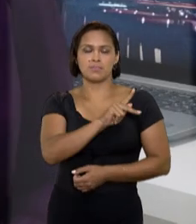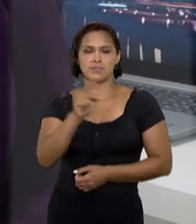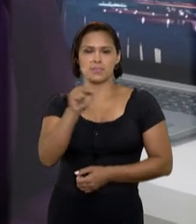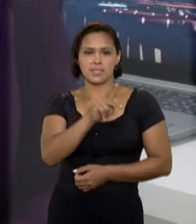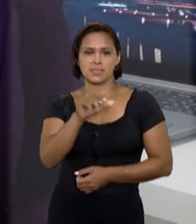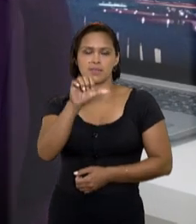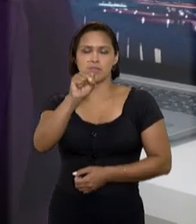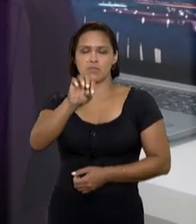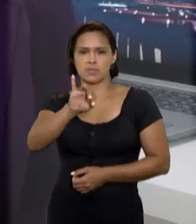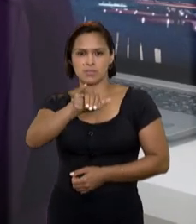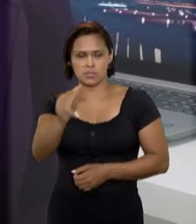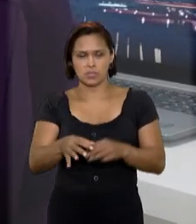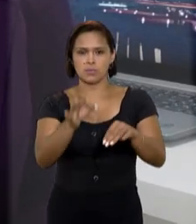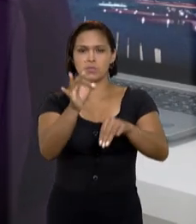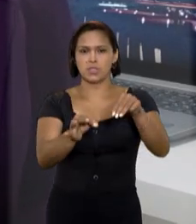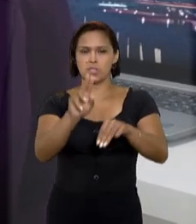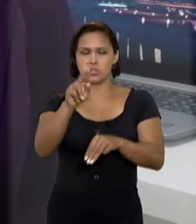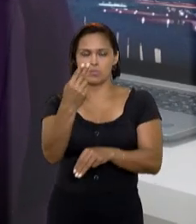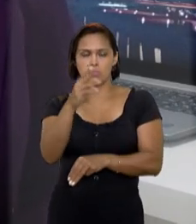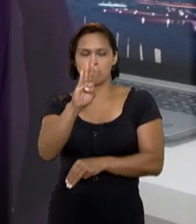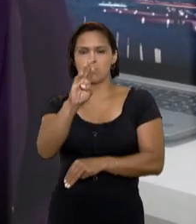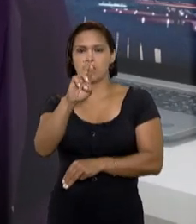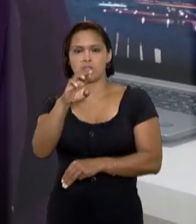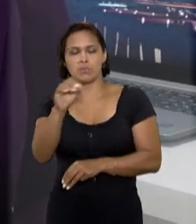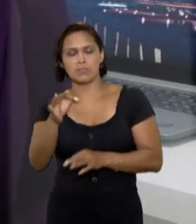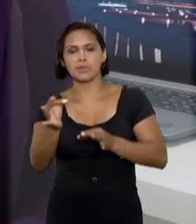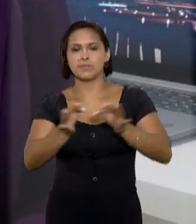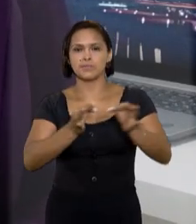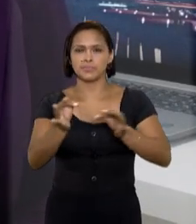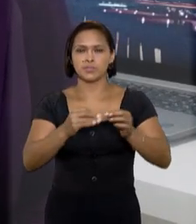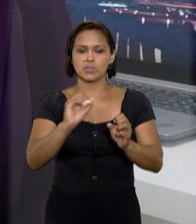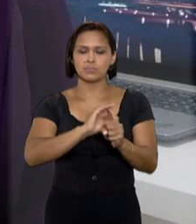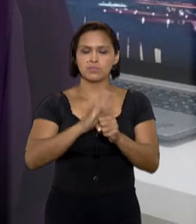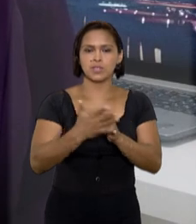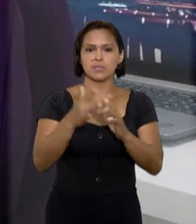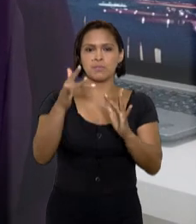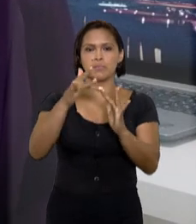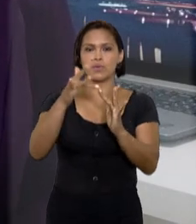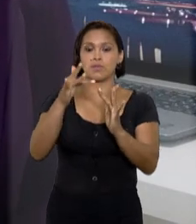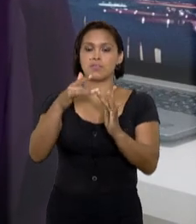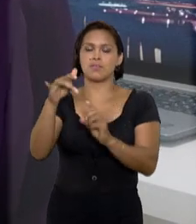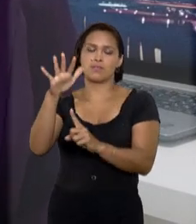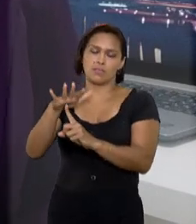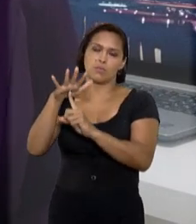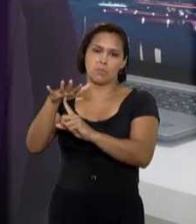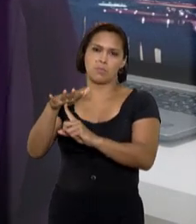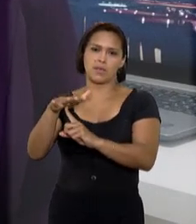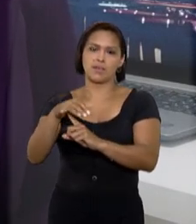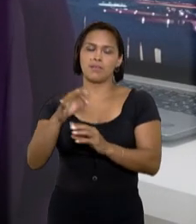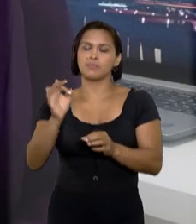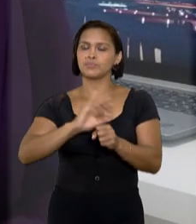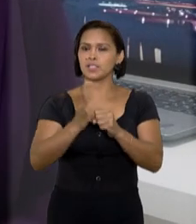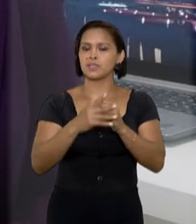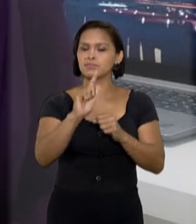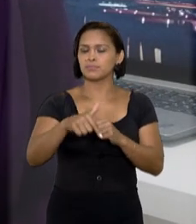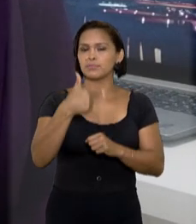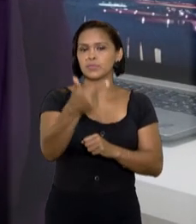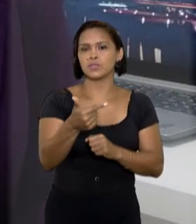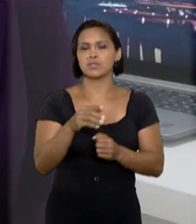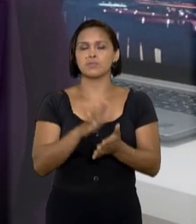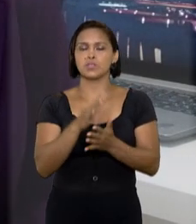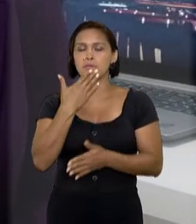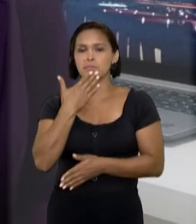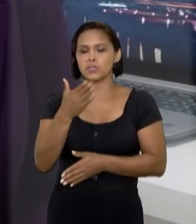Olá! O presidente do Superior Tribunal de Justiça, ministro Humberto Martins, reestabeleceu os efeitos de uma portaria do Estado do Pará que, em razão